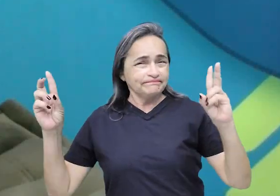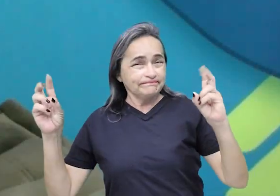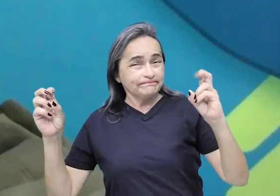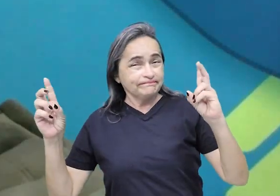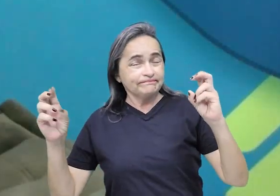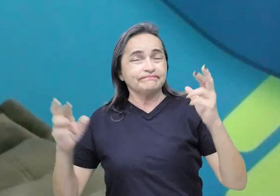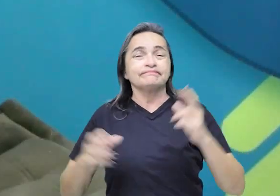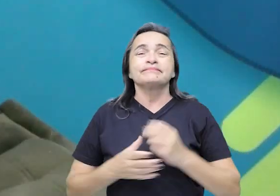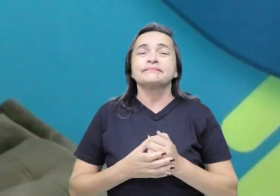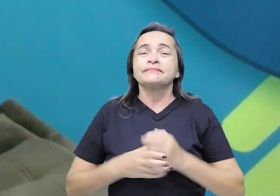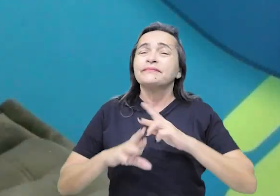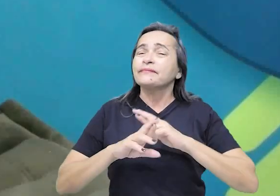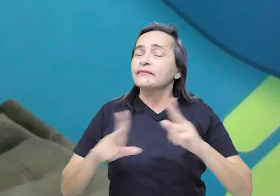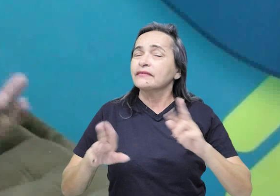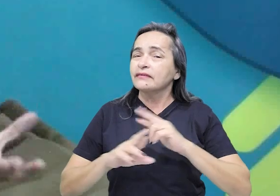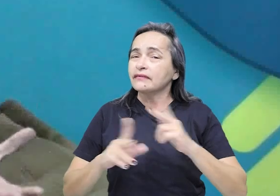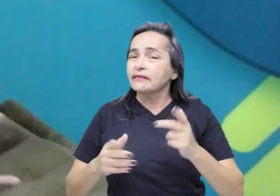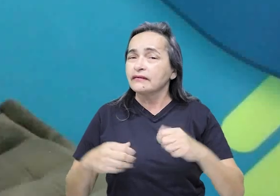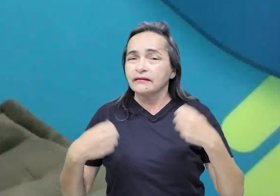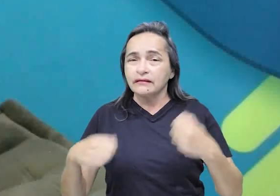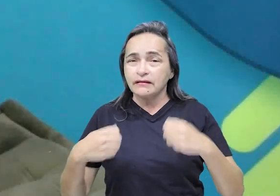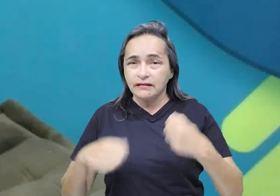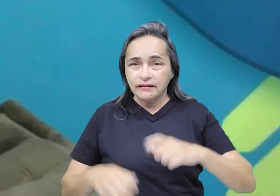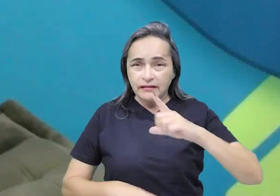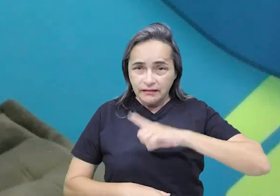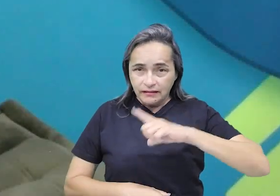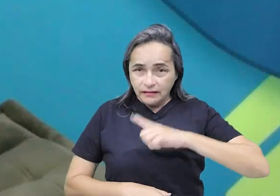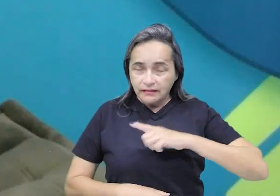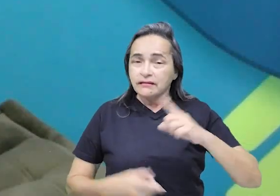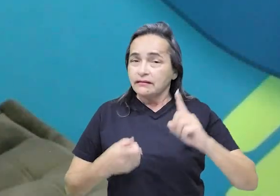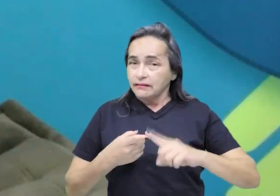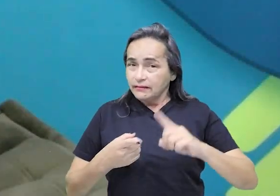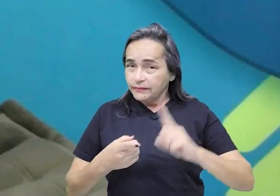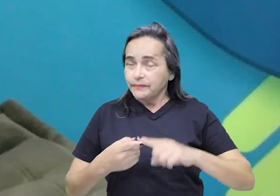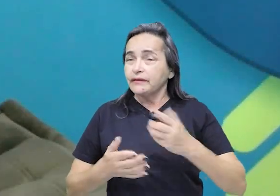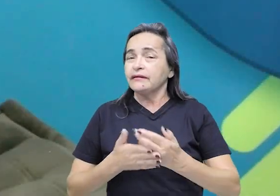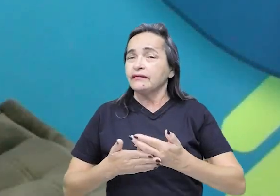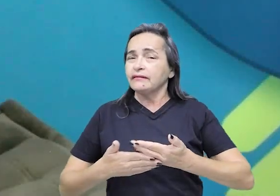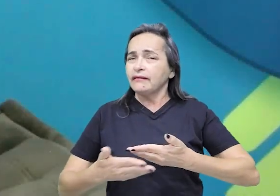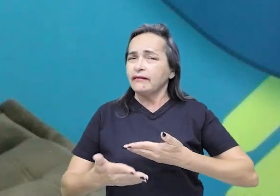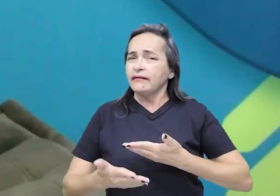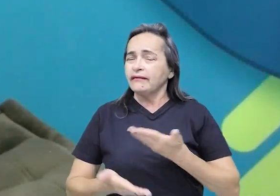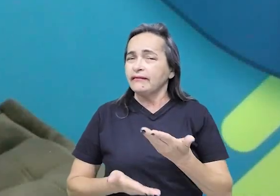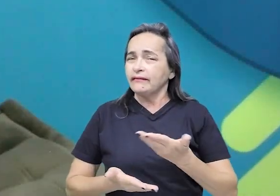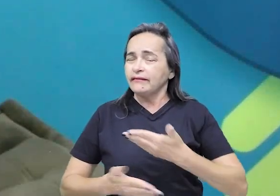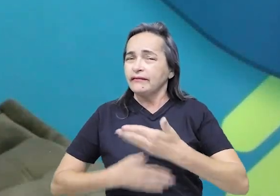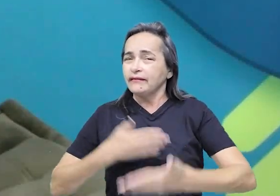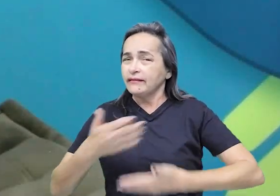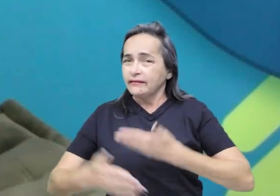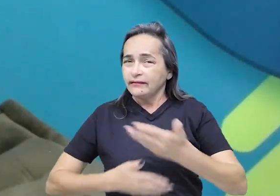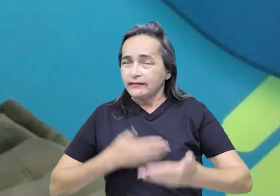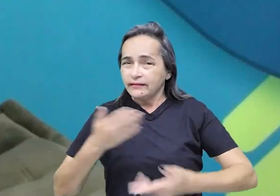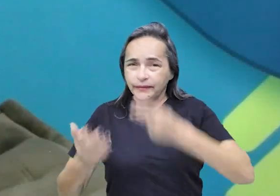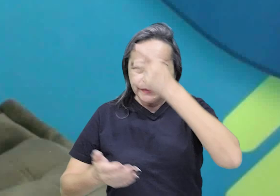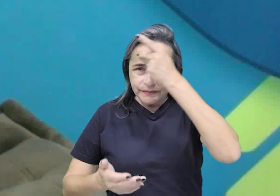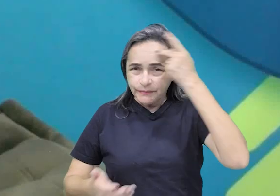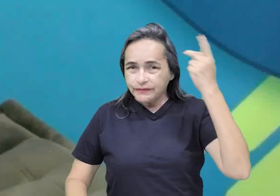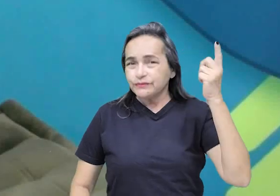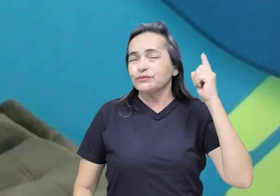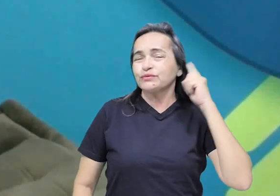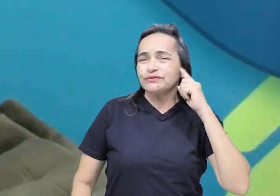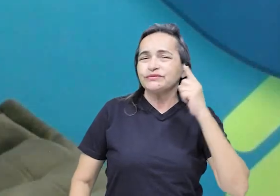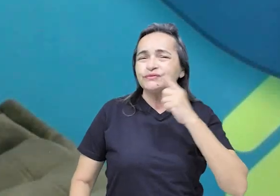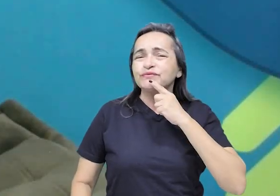situações, e a gente precisa ter, né, também com relação às pessoas que têm deficiência auditiva, que têm